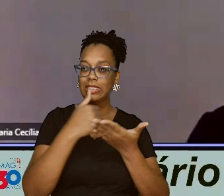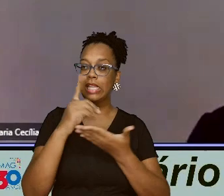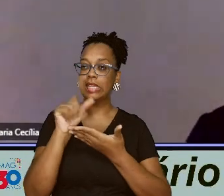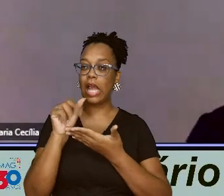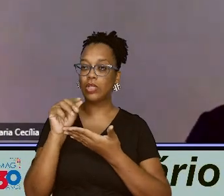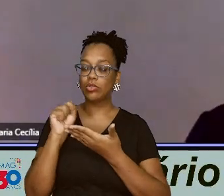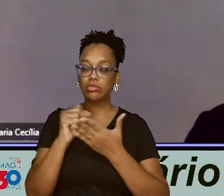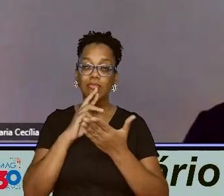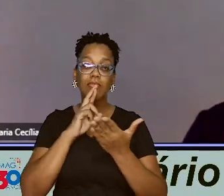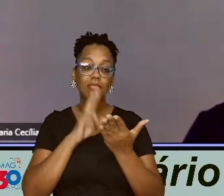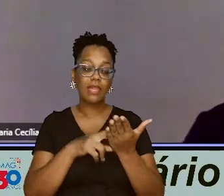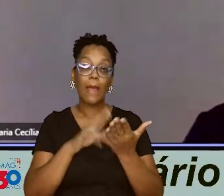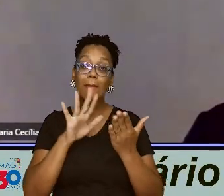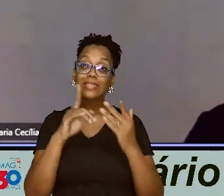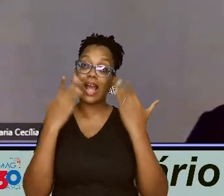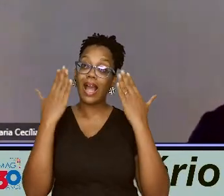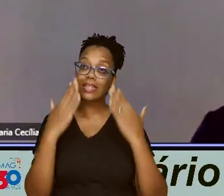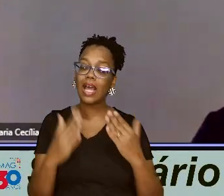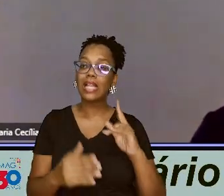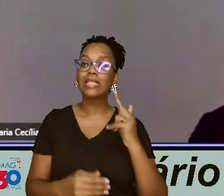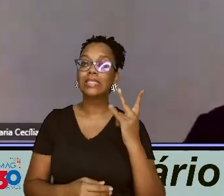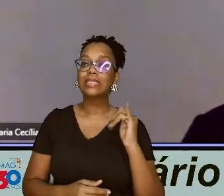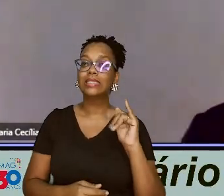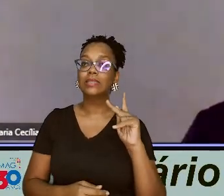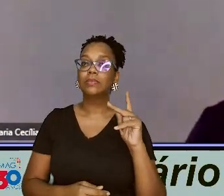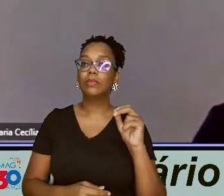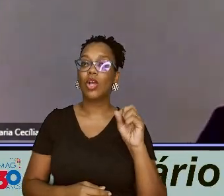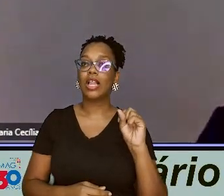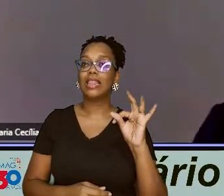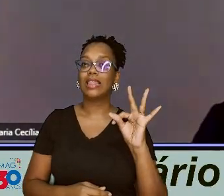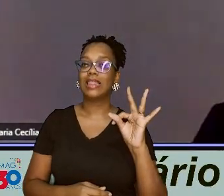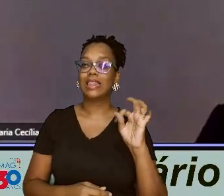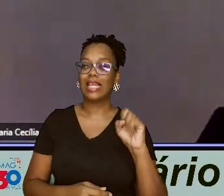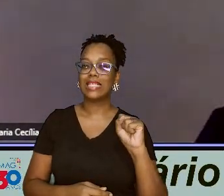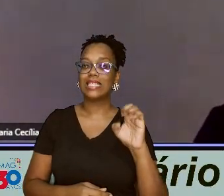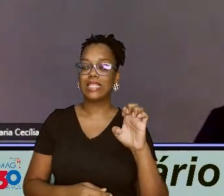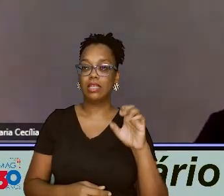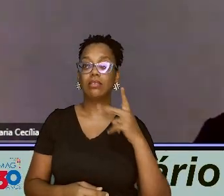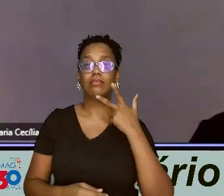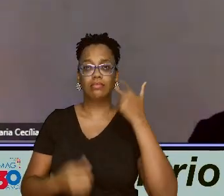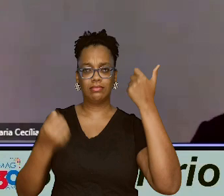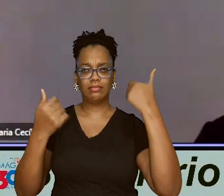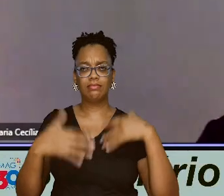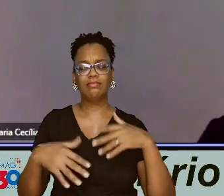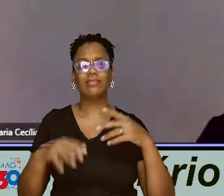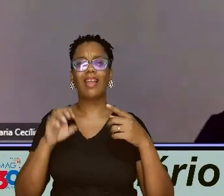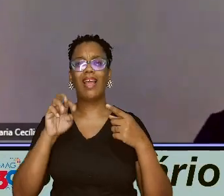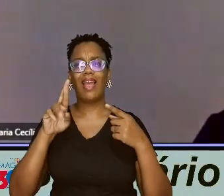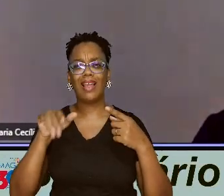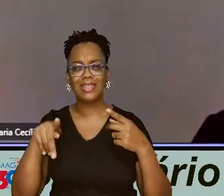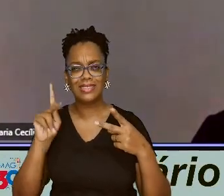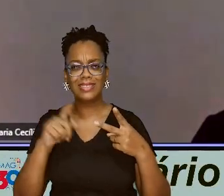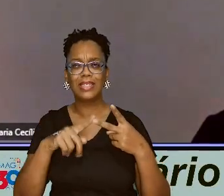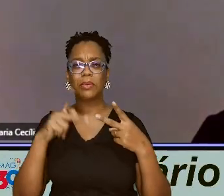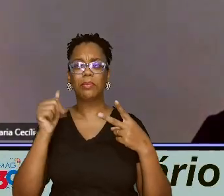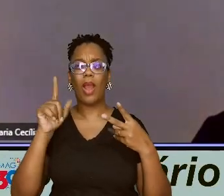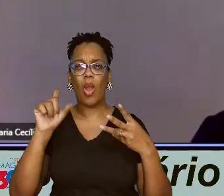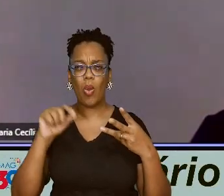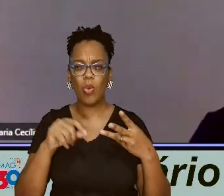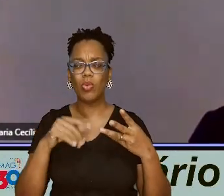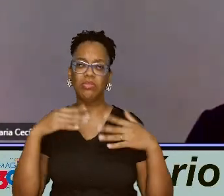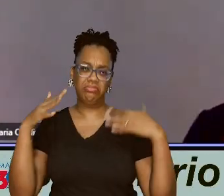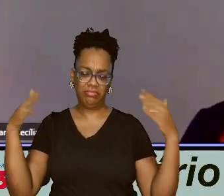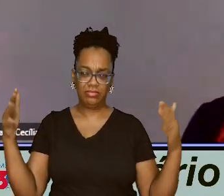mas as análises, as hipóteses que vocês levantaram, que vocês colocaram aí, o Consolim, Eric, Paulo, enfim,